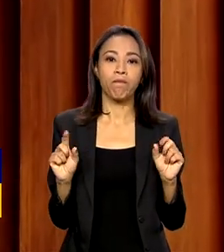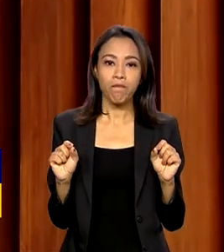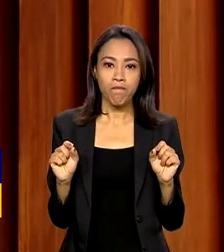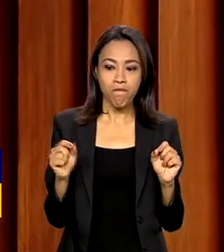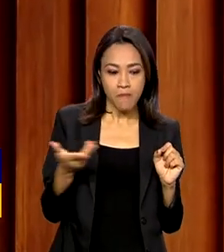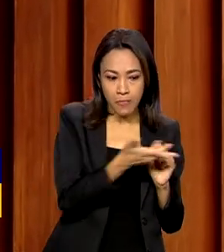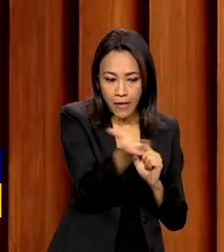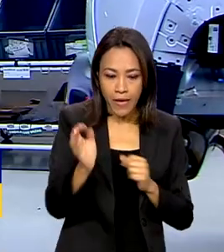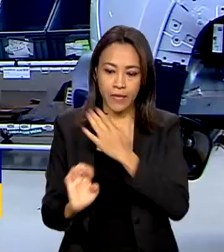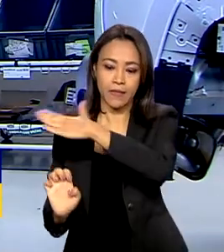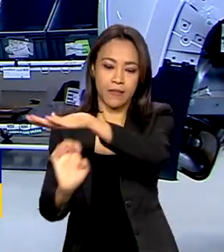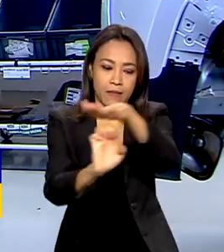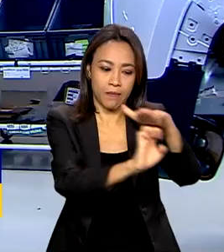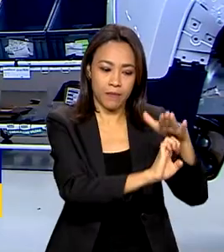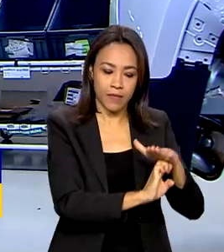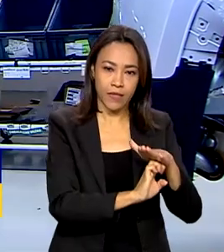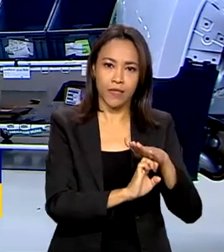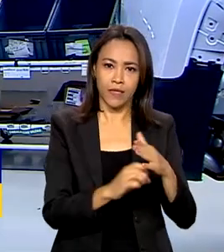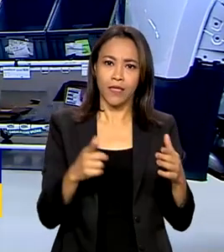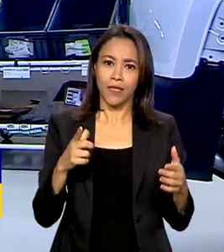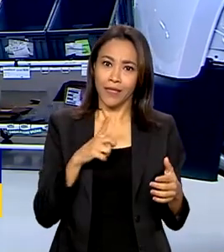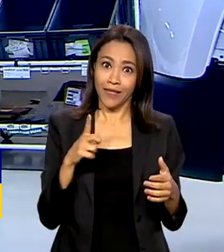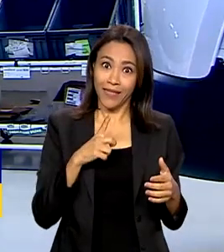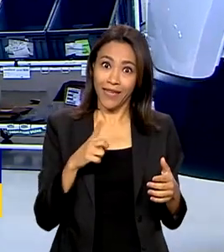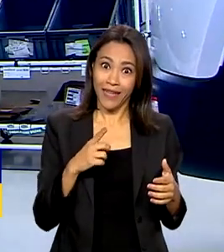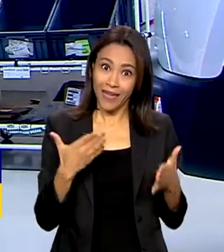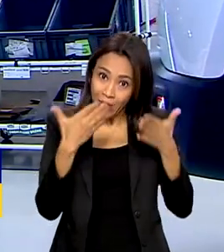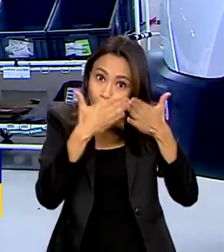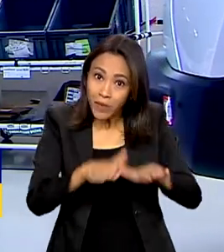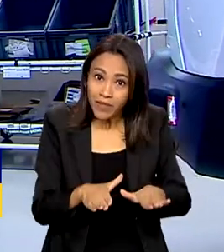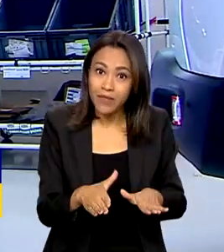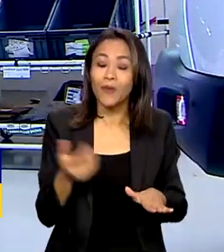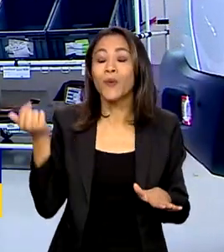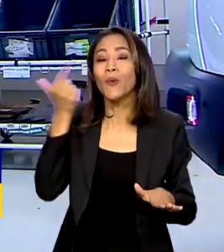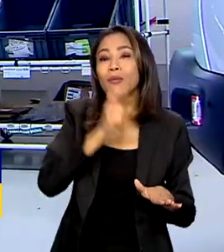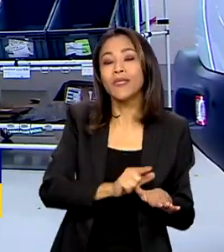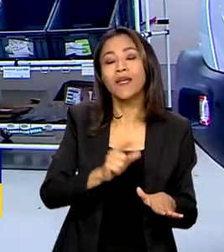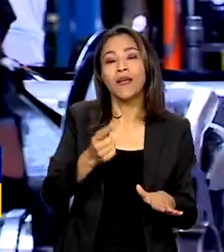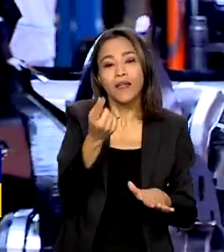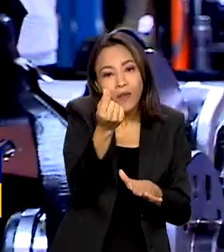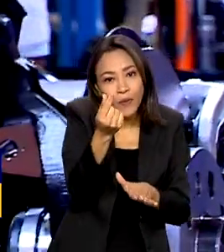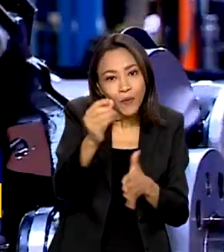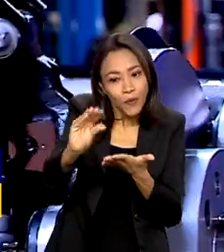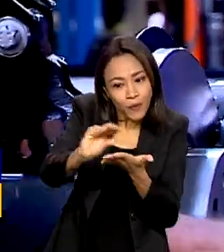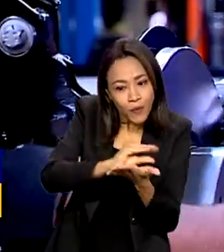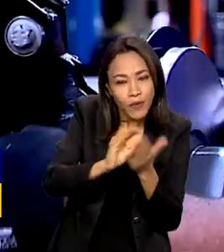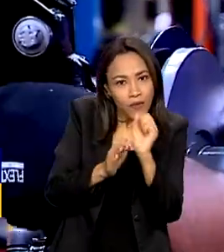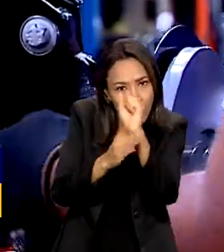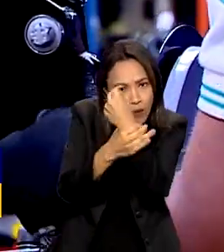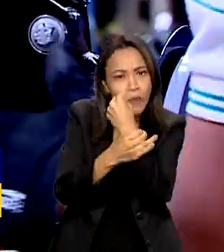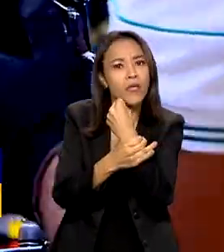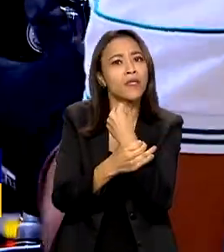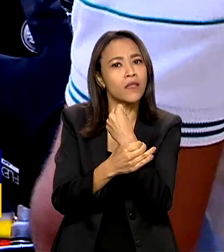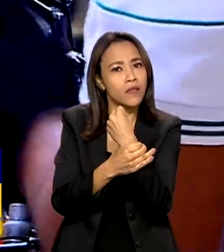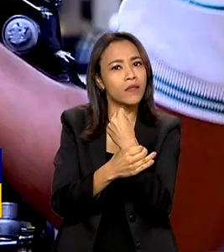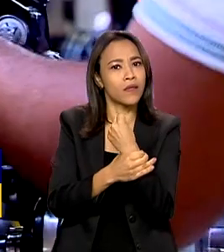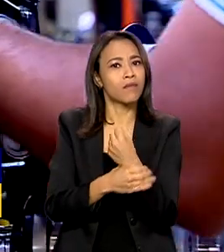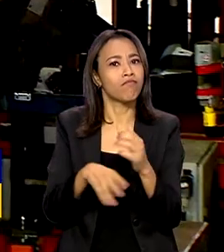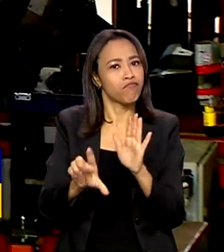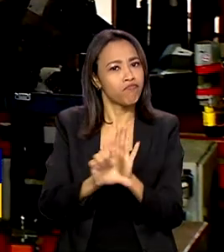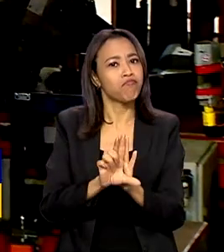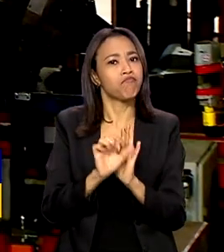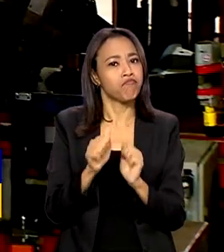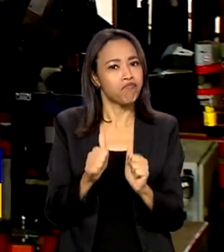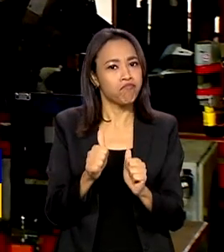setor privado, ao ter esses benefícios, consiga investir com segurança jurídica em inovação, né,